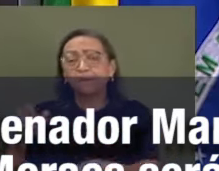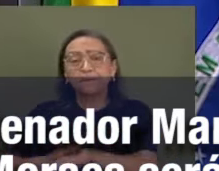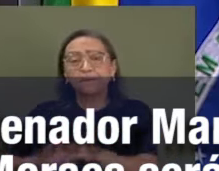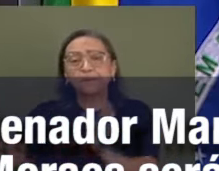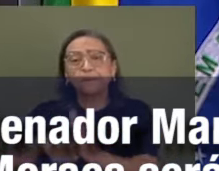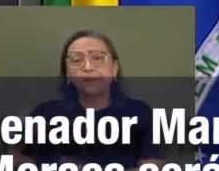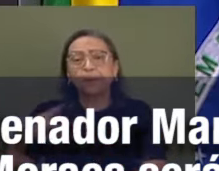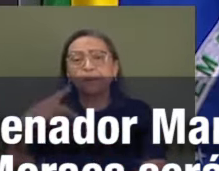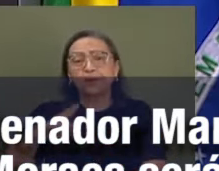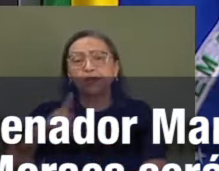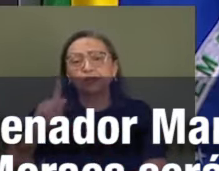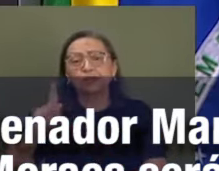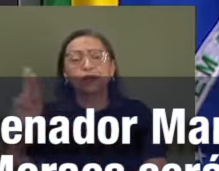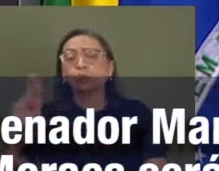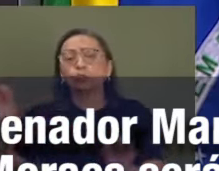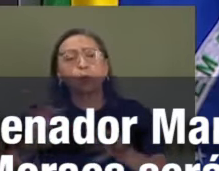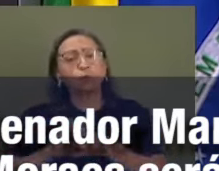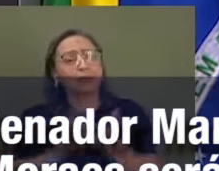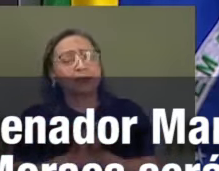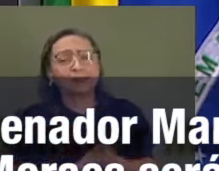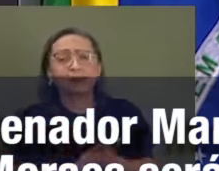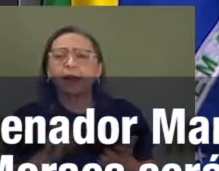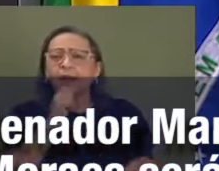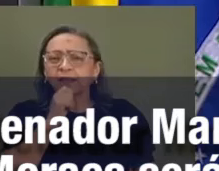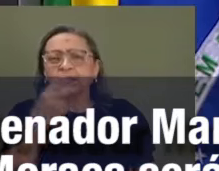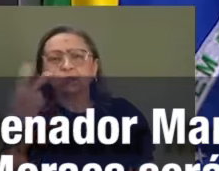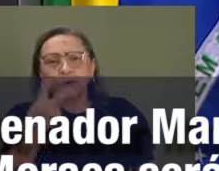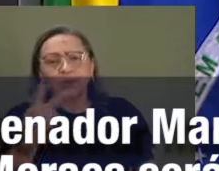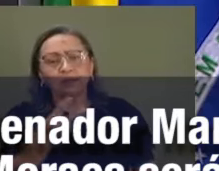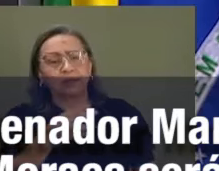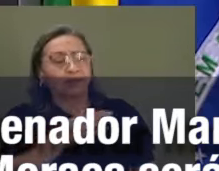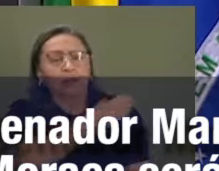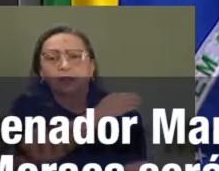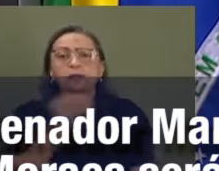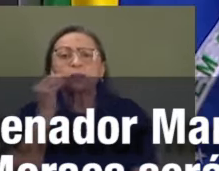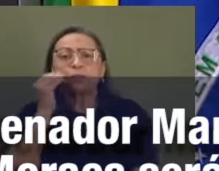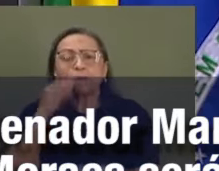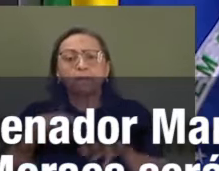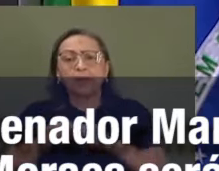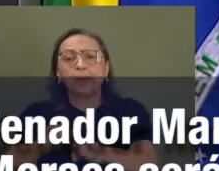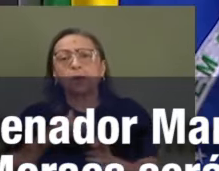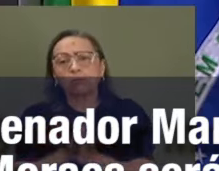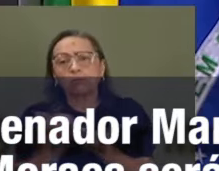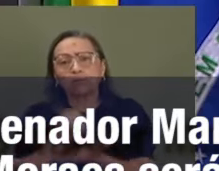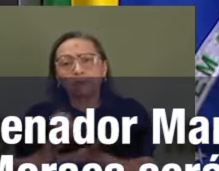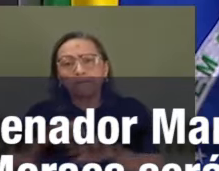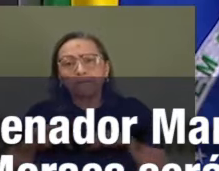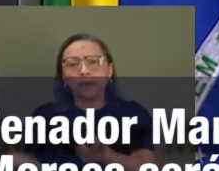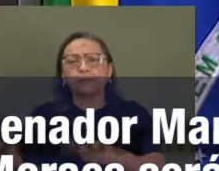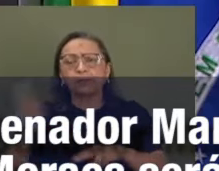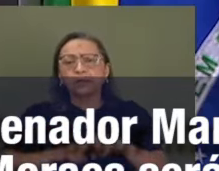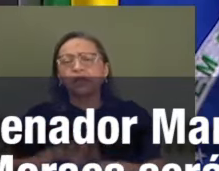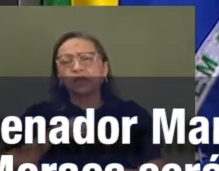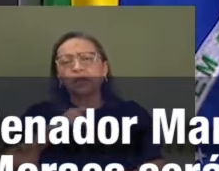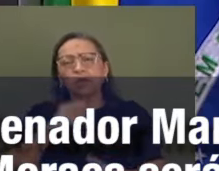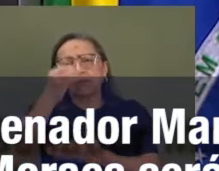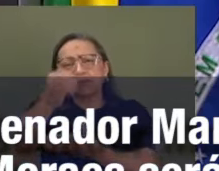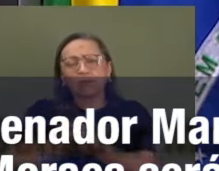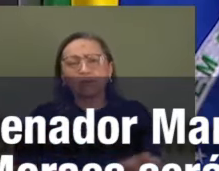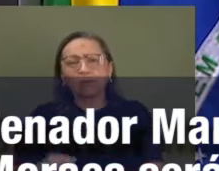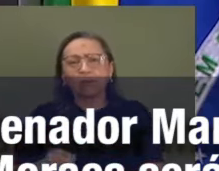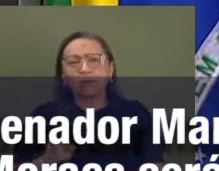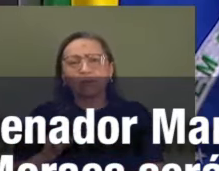ainda teve dois delegados que tentaram apreender meu passaporte e vieram com a decisão do ministro Alexandre de Moraes, até agonia